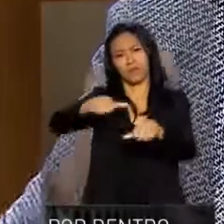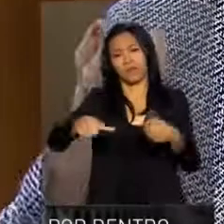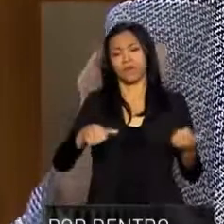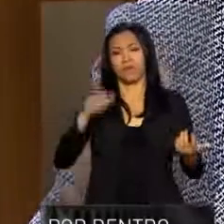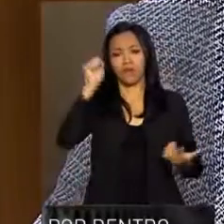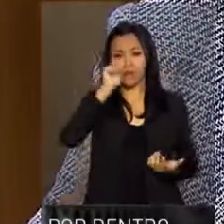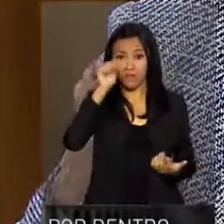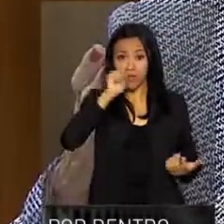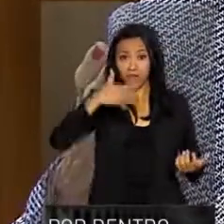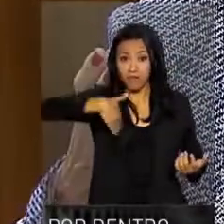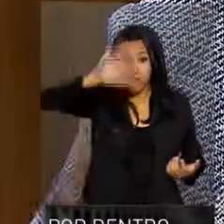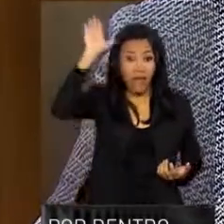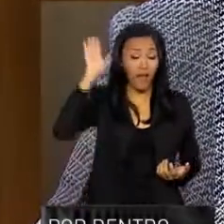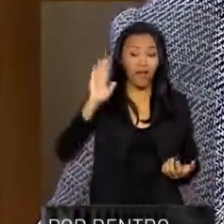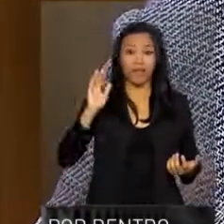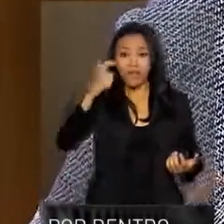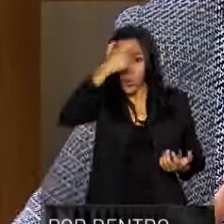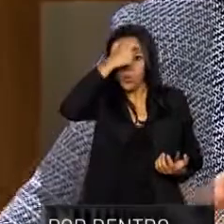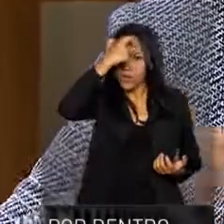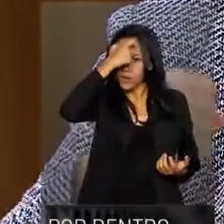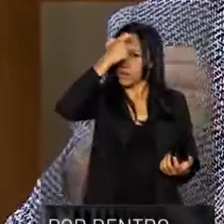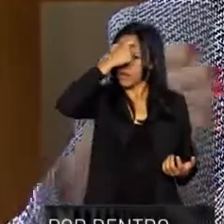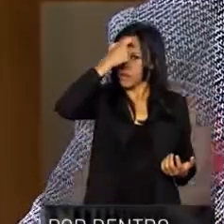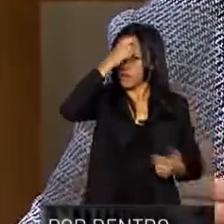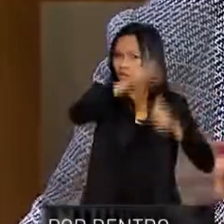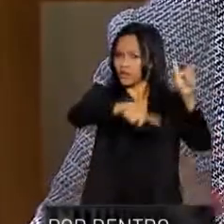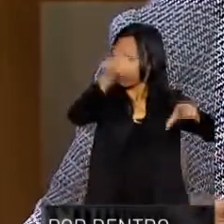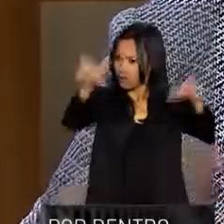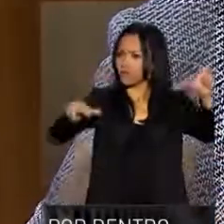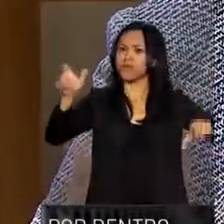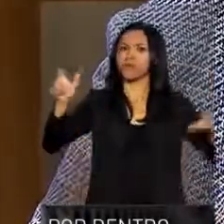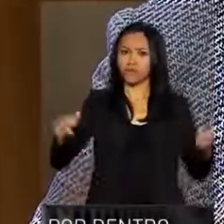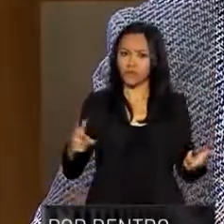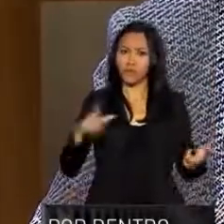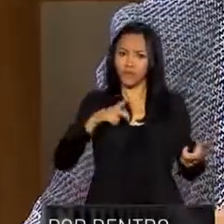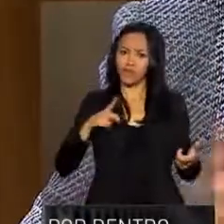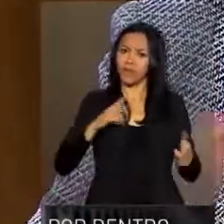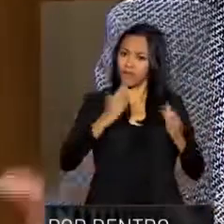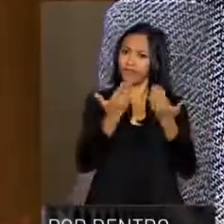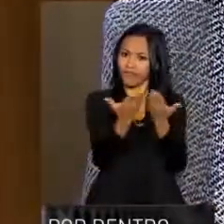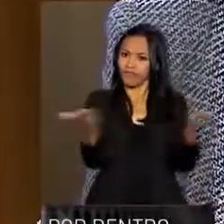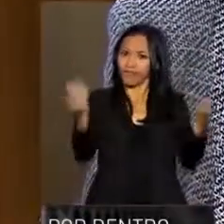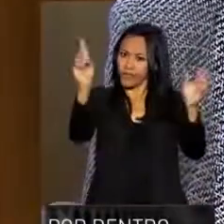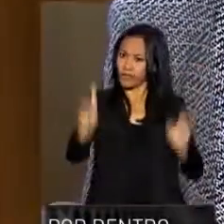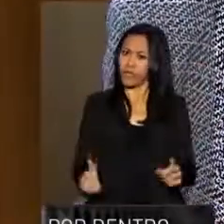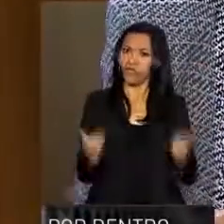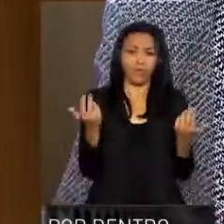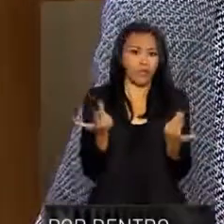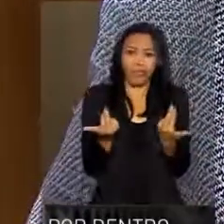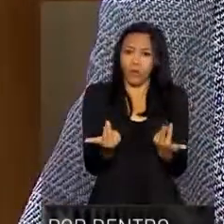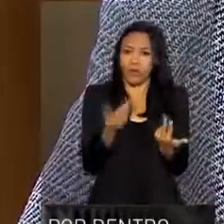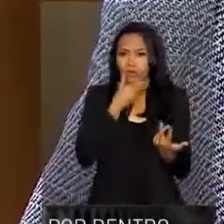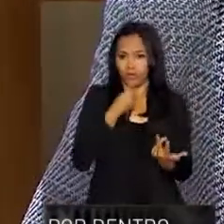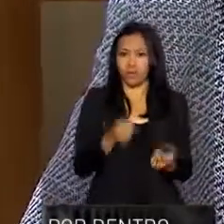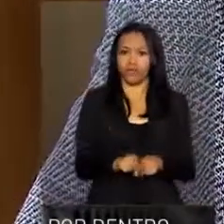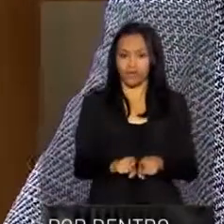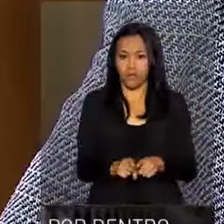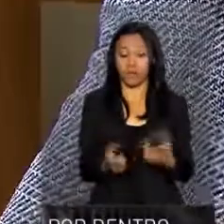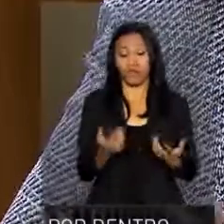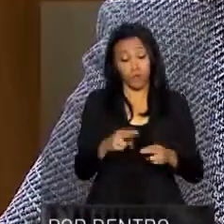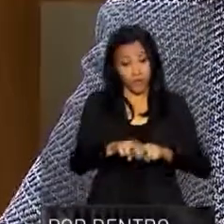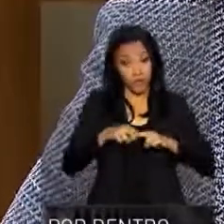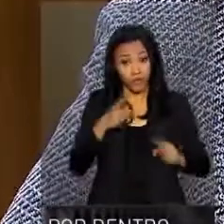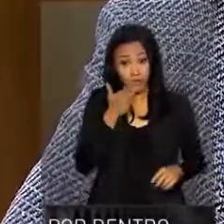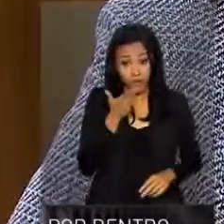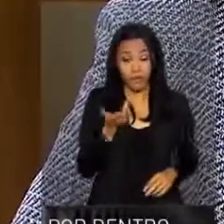mulheres estão cada vez mais cientes sendo conscientizados que são sujeitos de direitos assim como os homens não é por isso que eu falo a